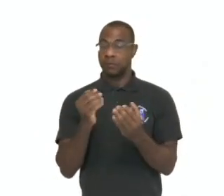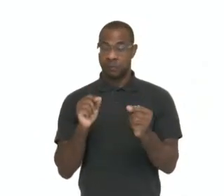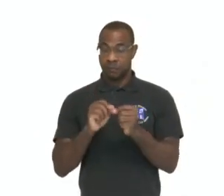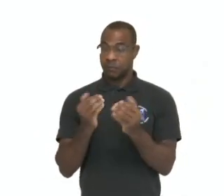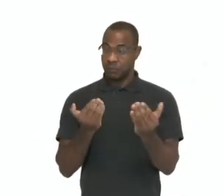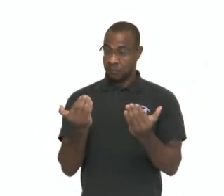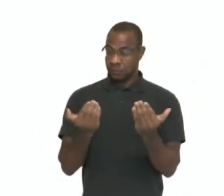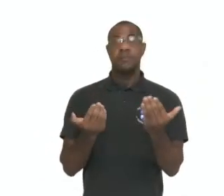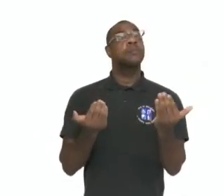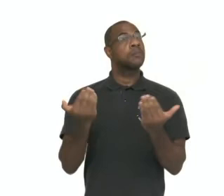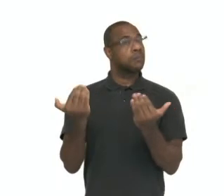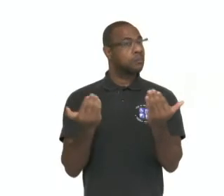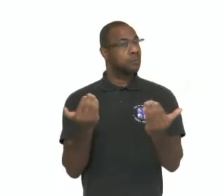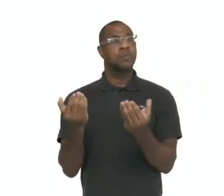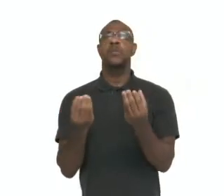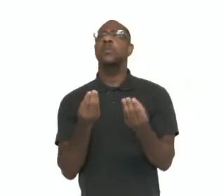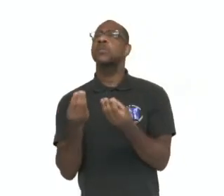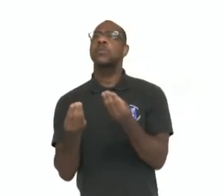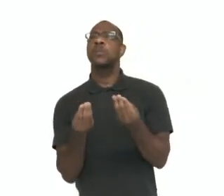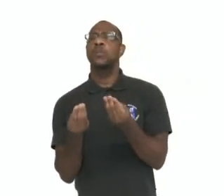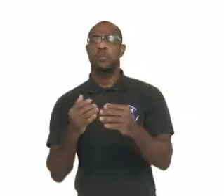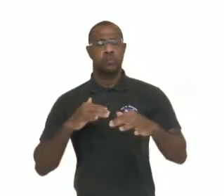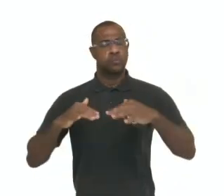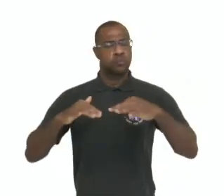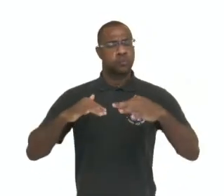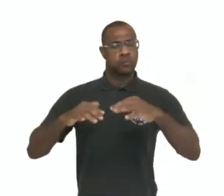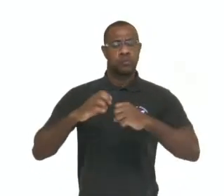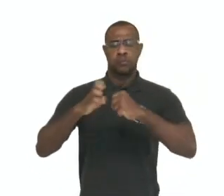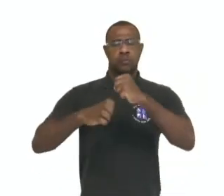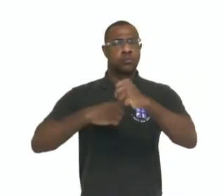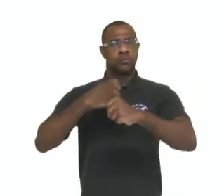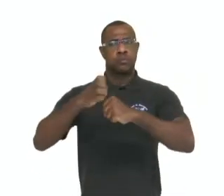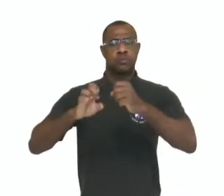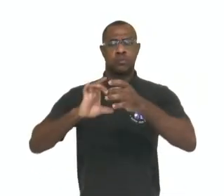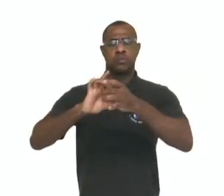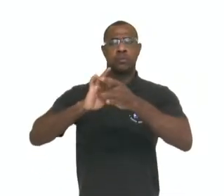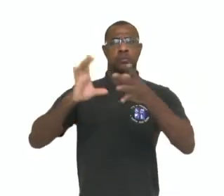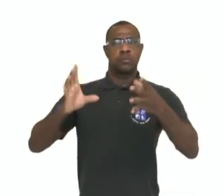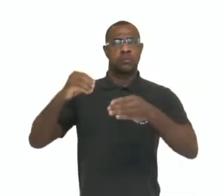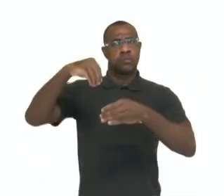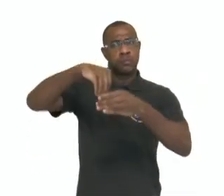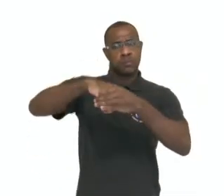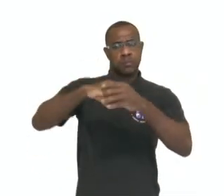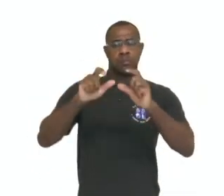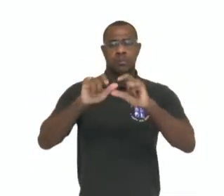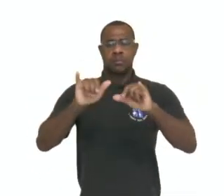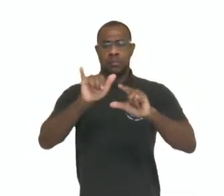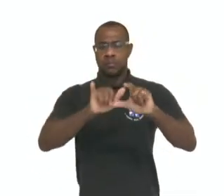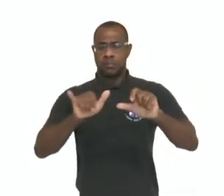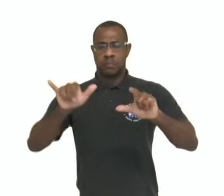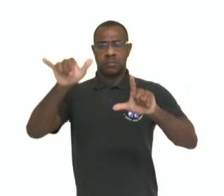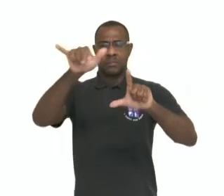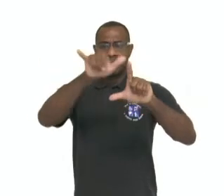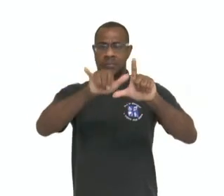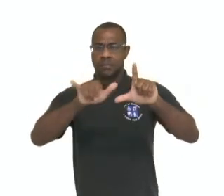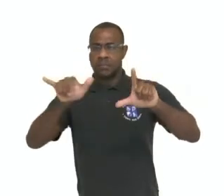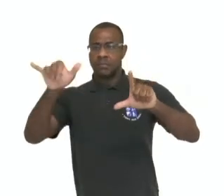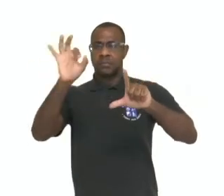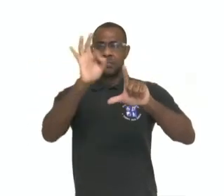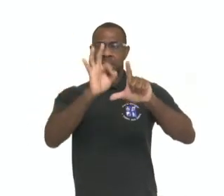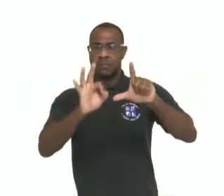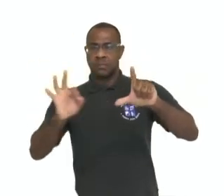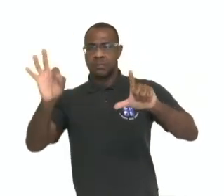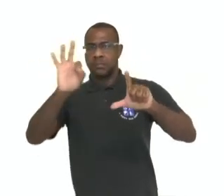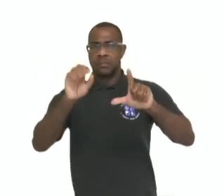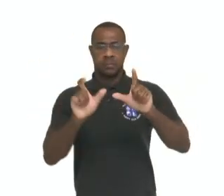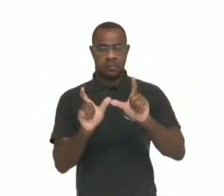comparação. Compare como se dá o movimento dos elétrons livres no interior de um fio elétrico que não está ligado a